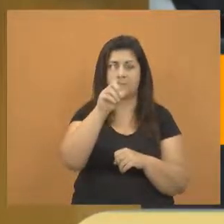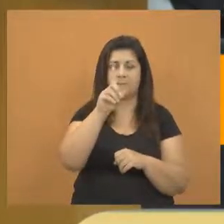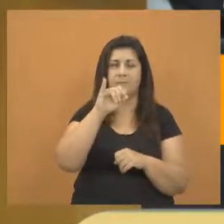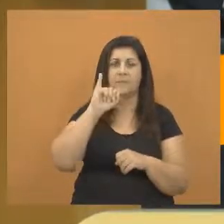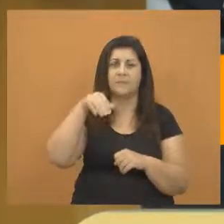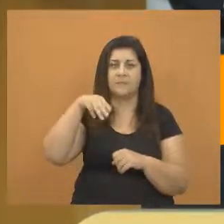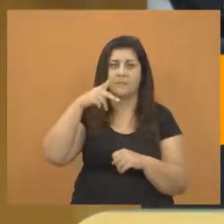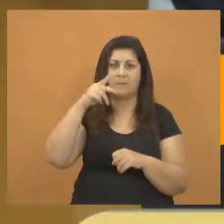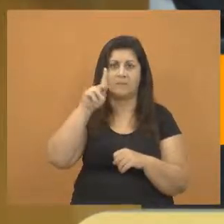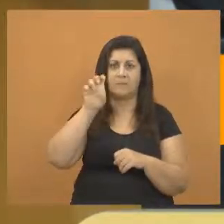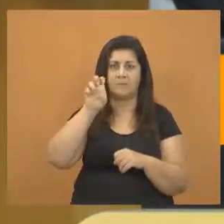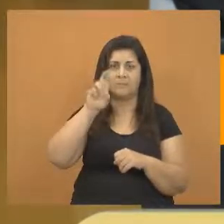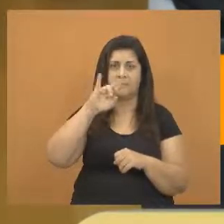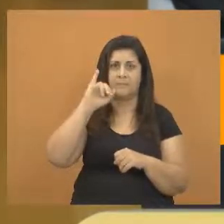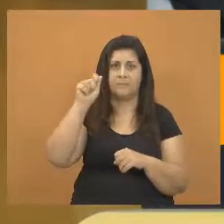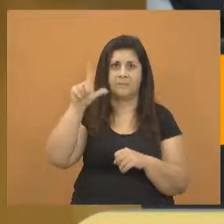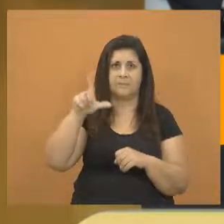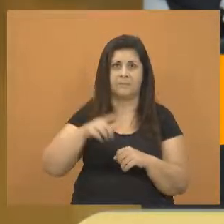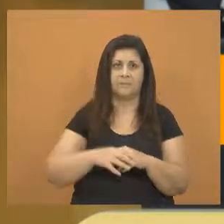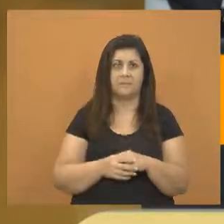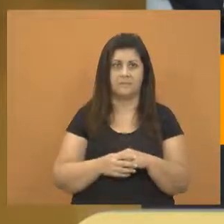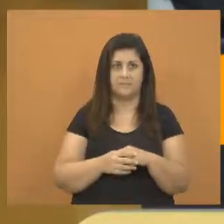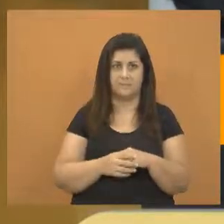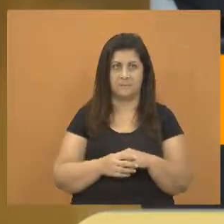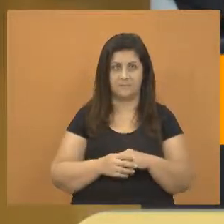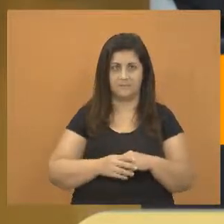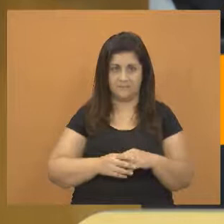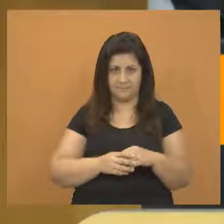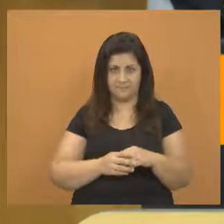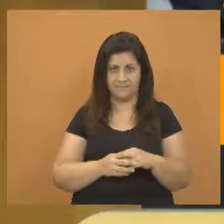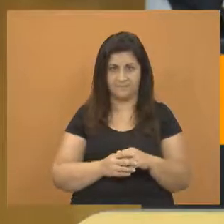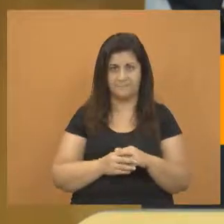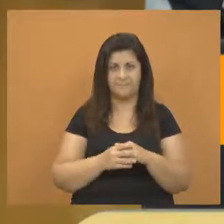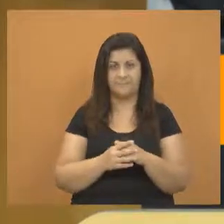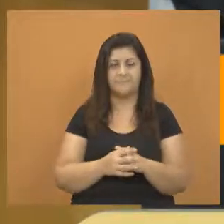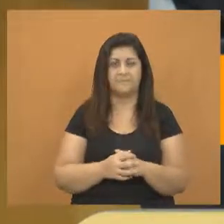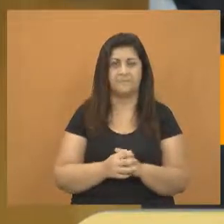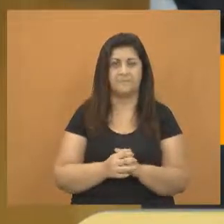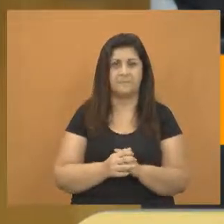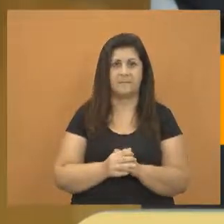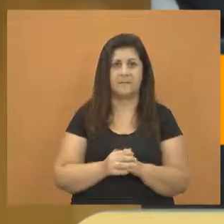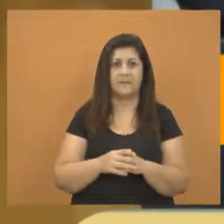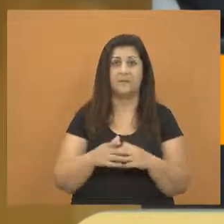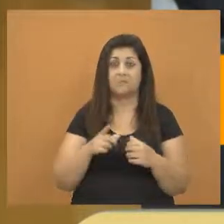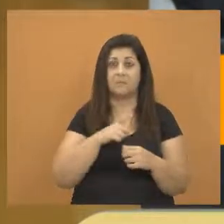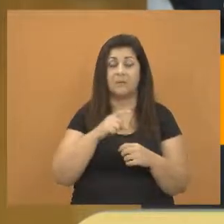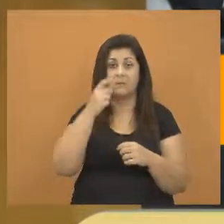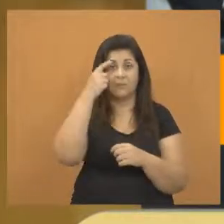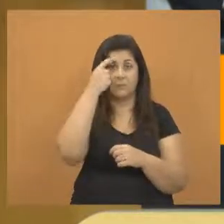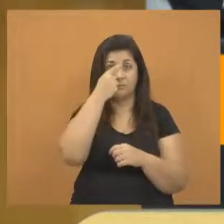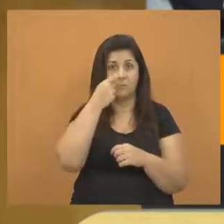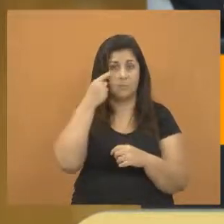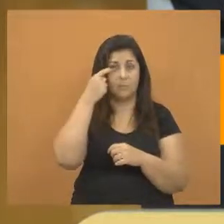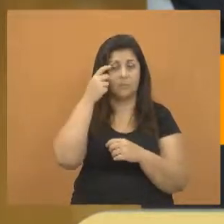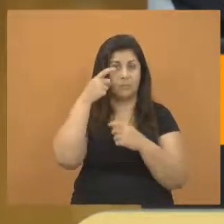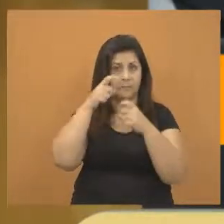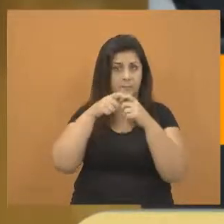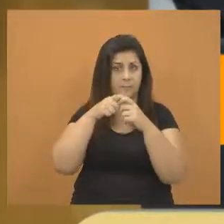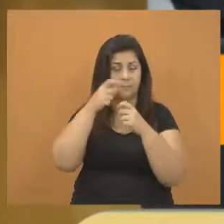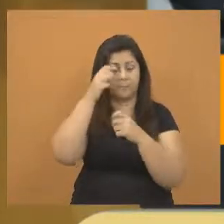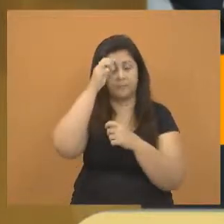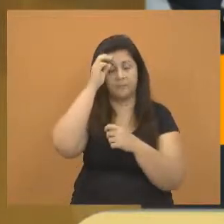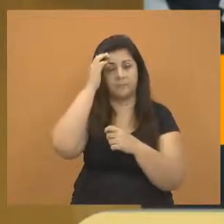ou Parque Imperial, UBS Central, média referência em oftalmologia, a